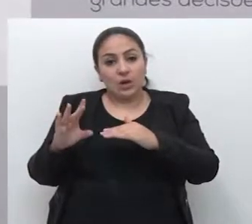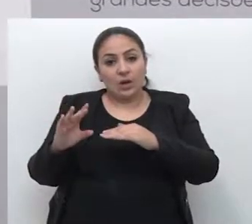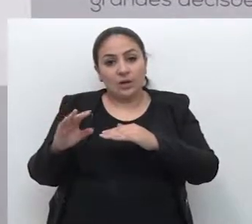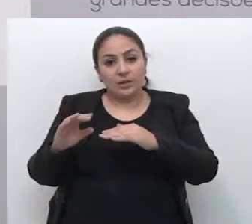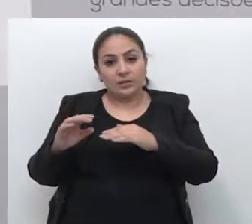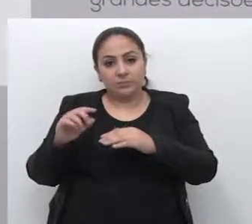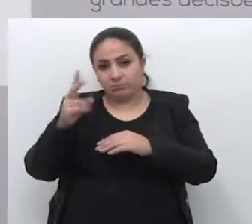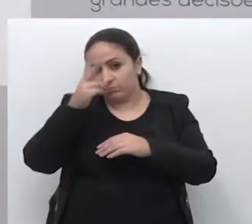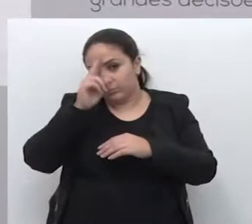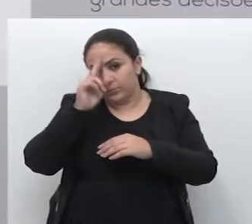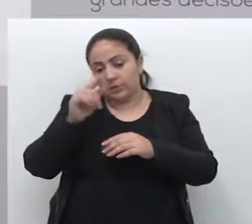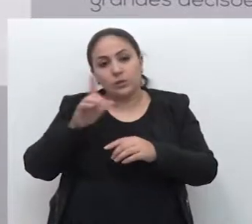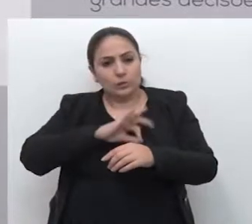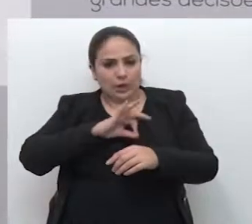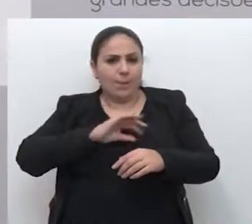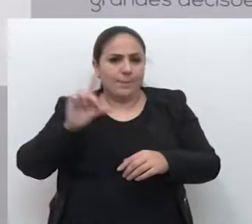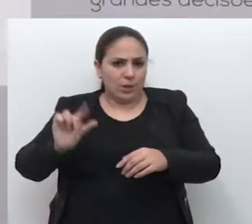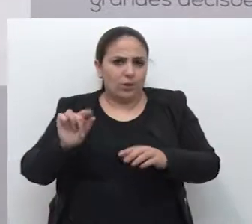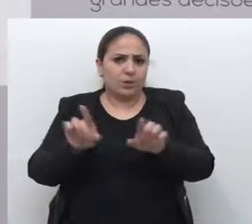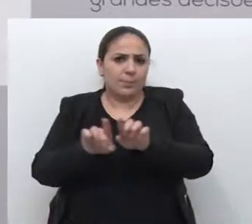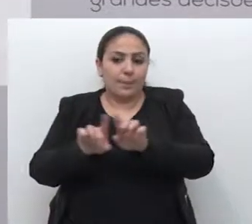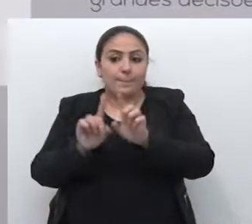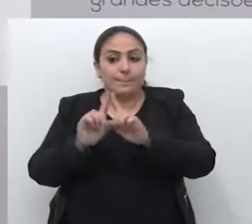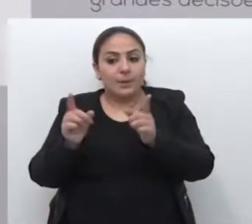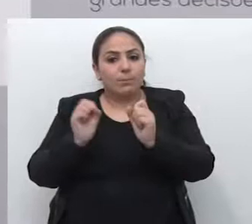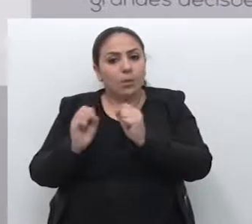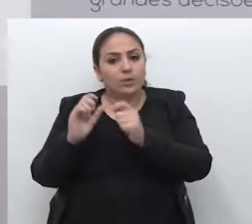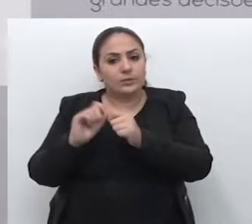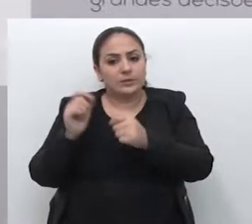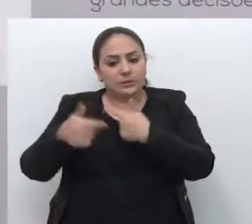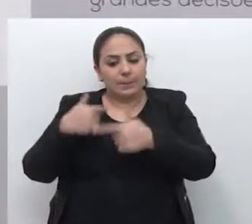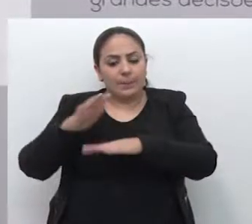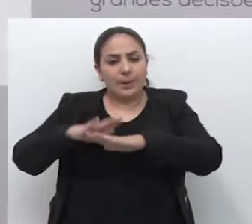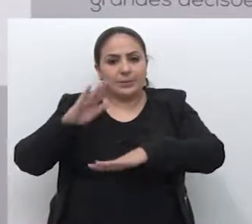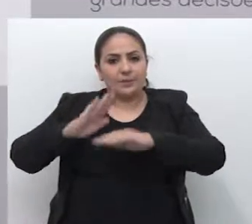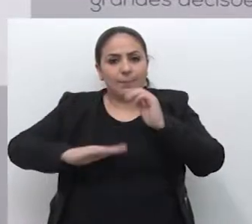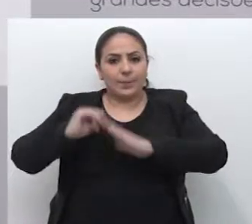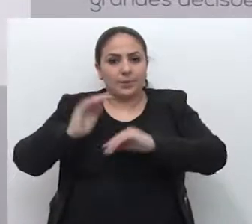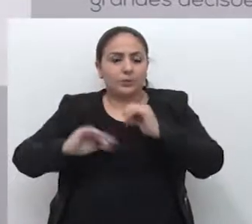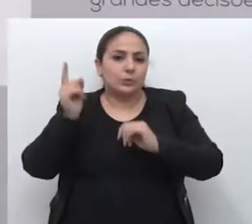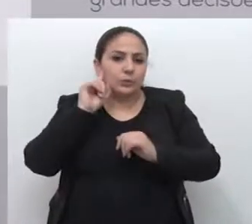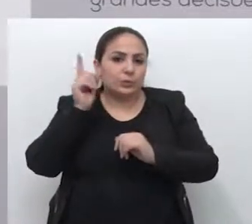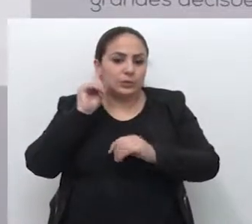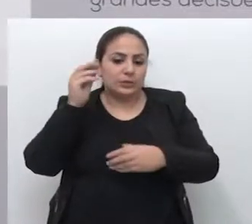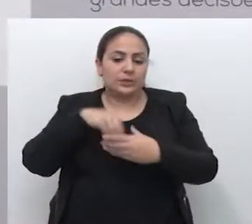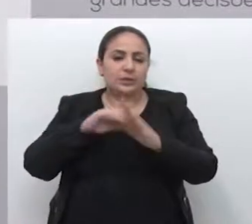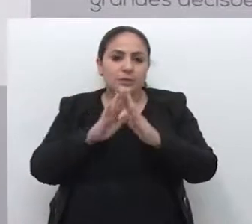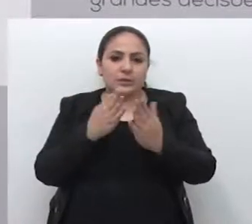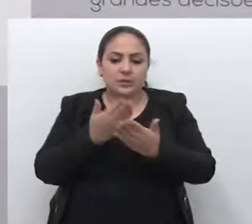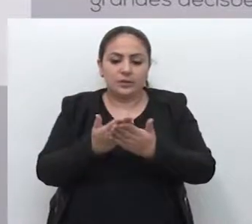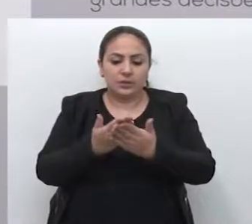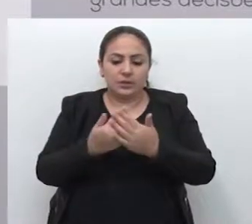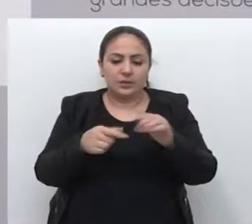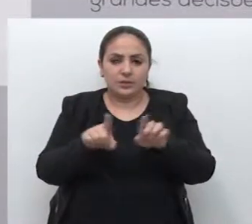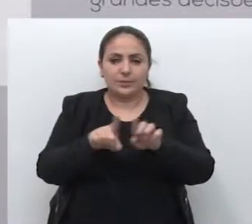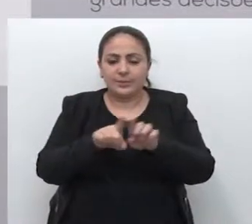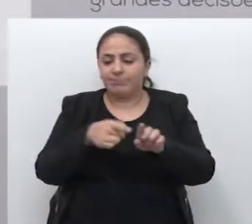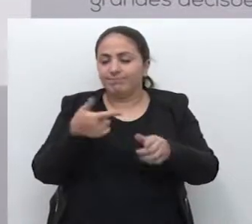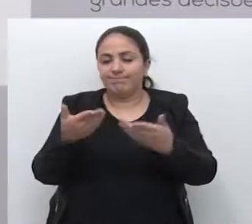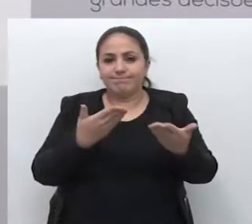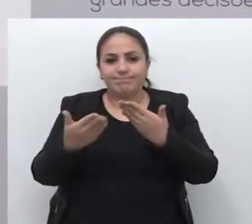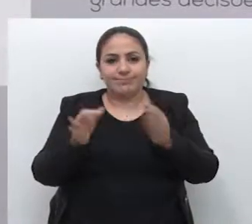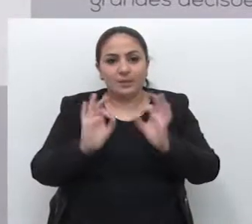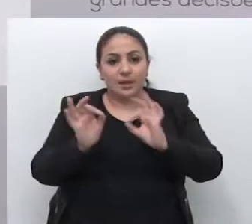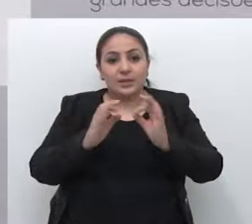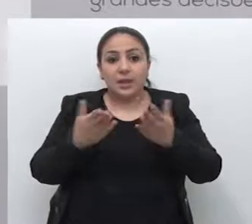exigida seria menor e, obviamente, a remuneração também menor, mas que pudesse fazer esse trabalho mais prático do dia a dia dentro da escola e,